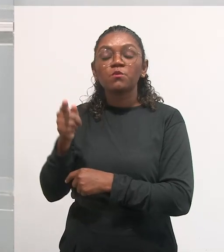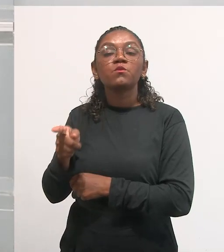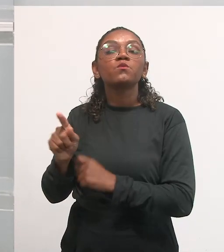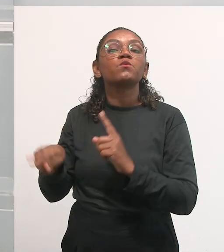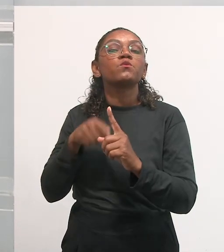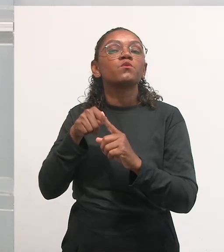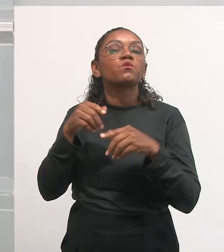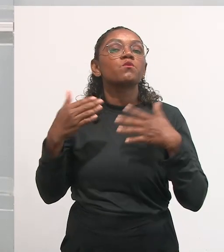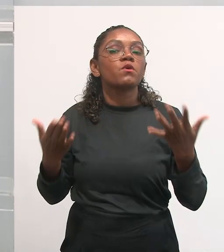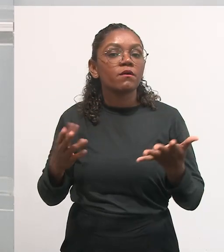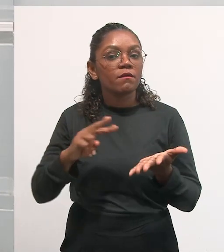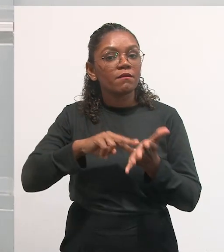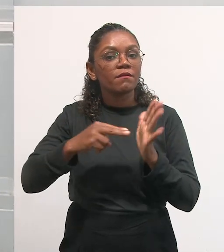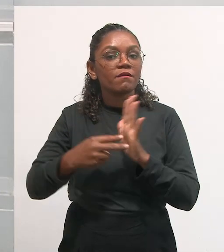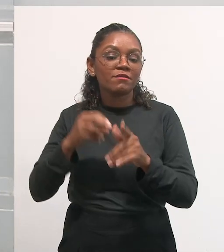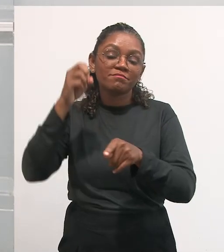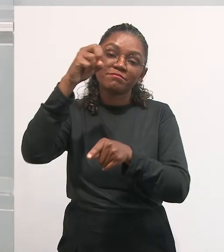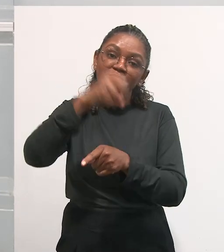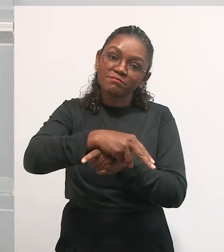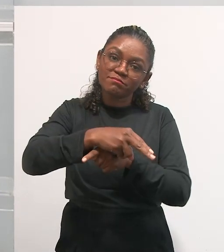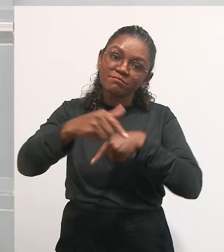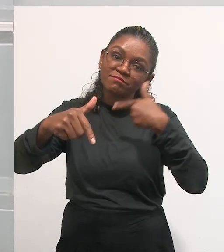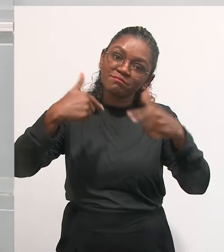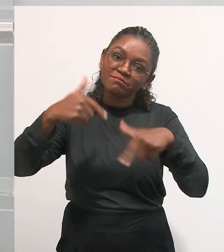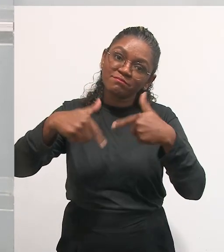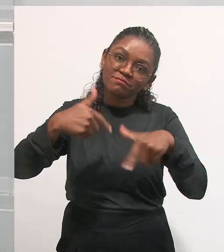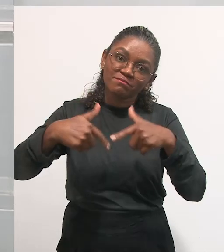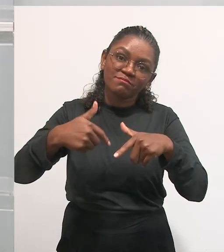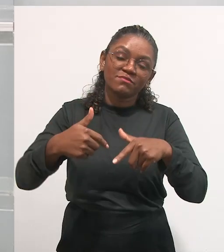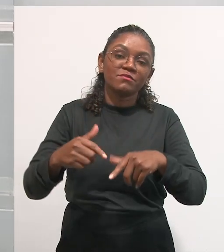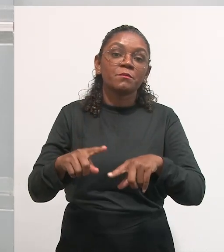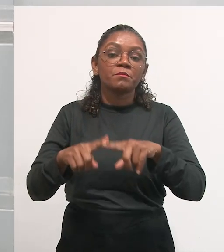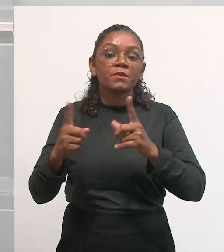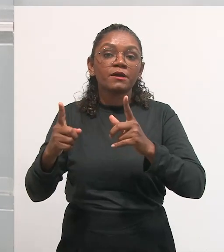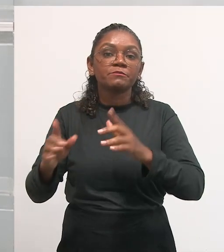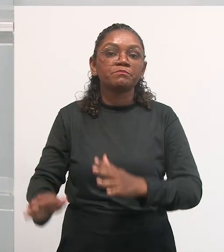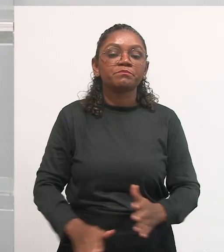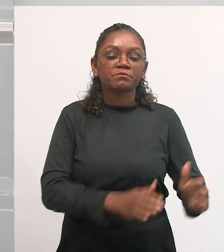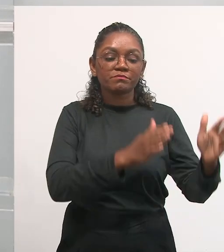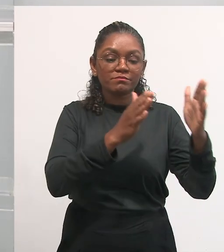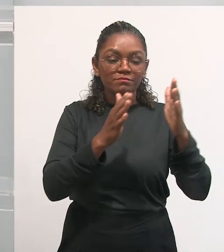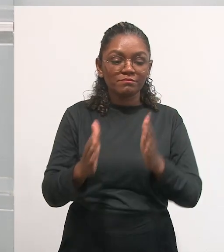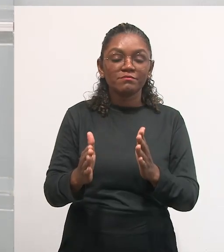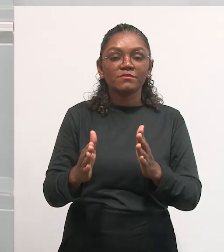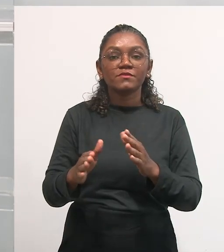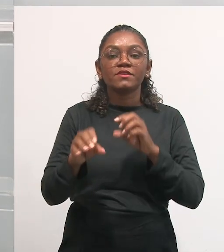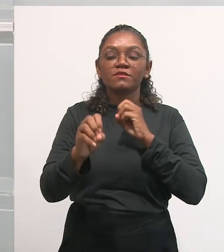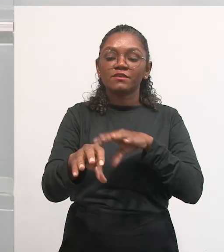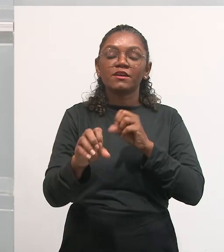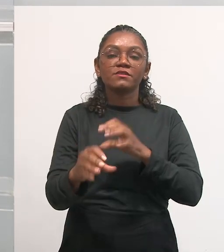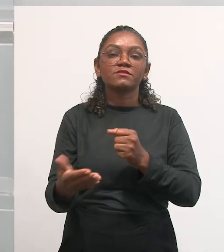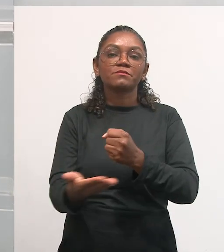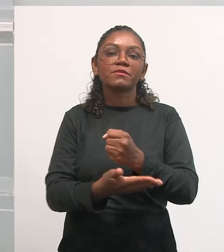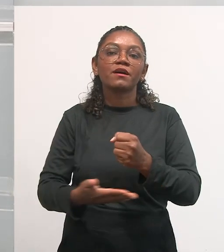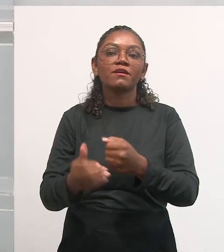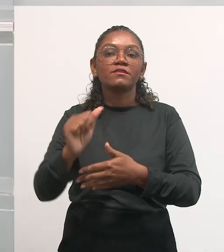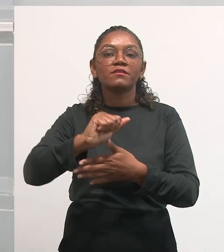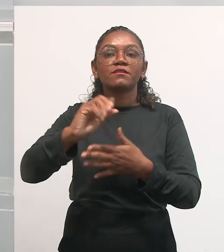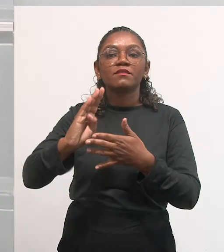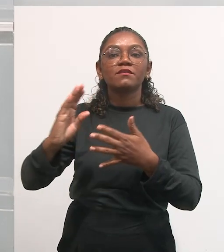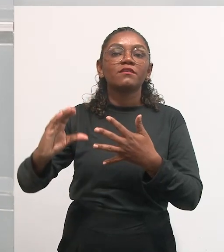eh né inserir no mercado de trabalho enquanto que o currículo para educação infantil vai preparar essa